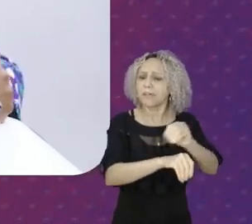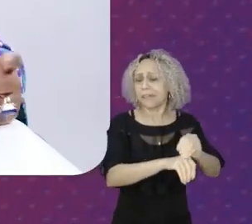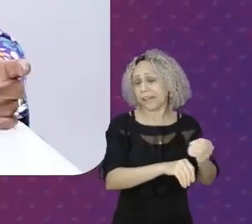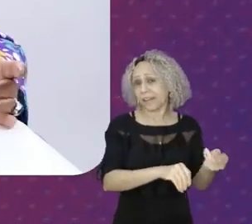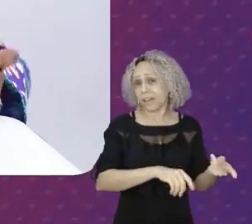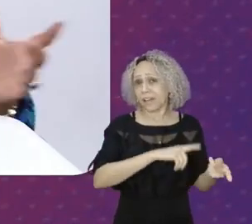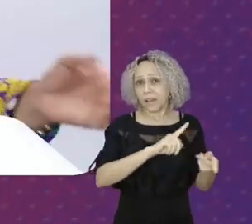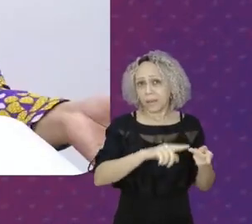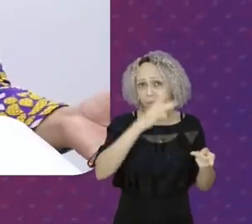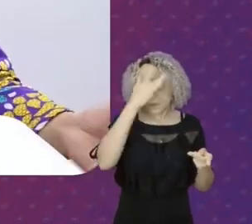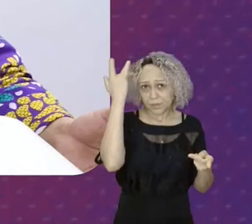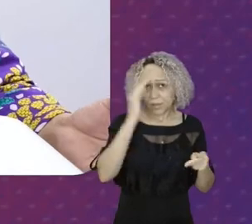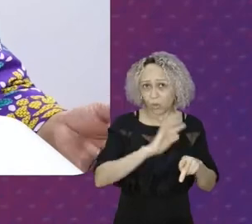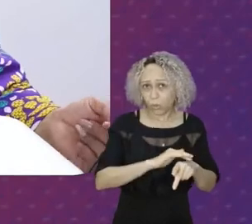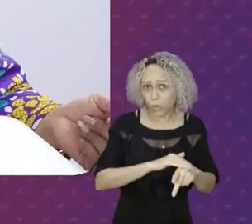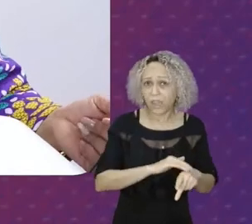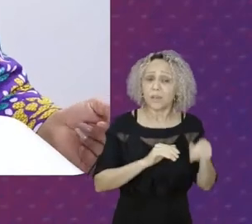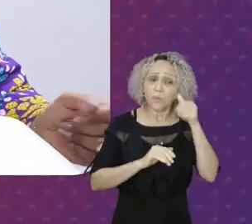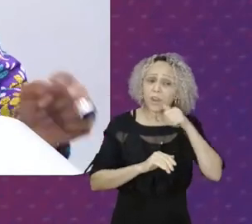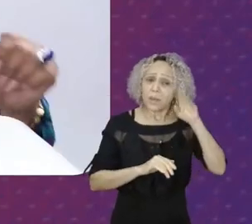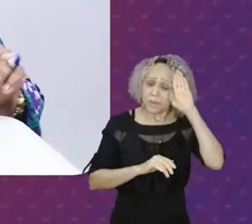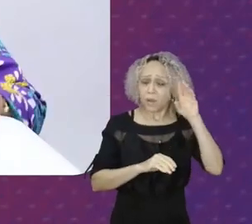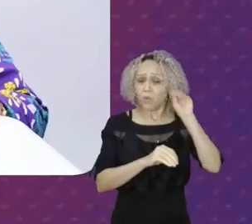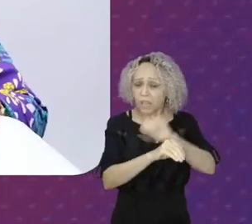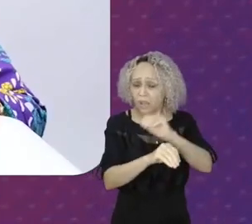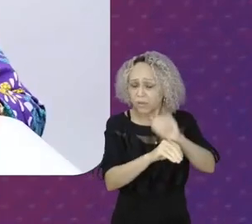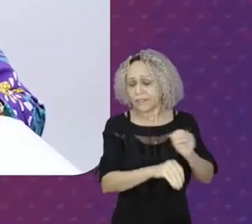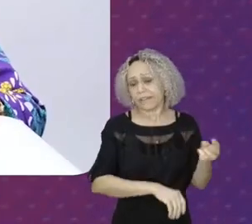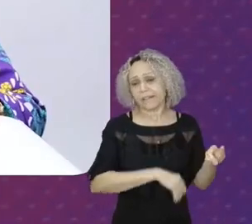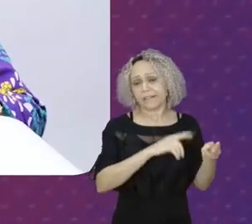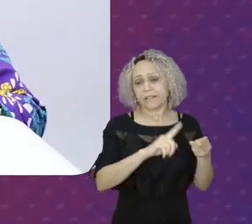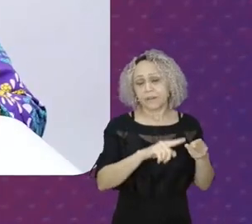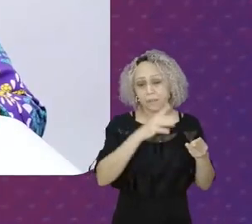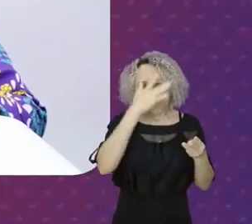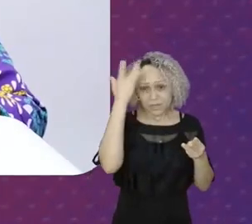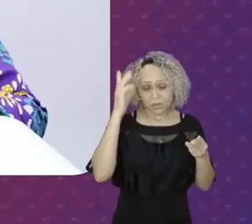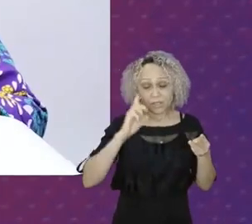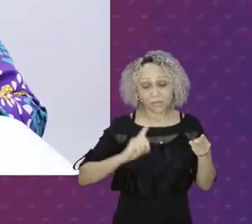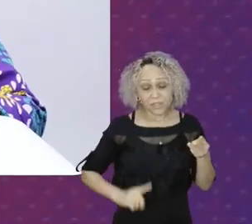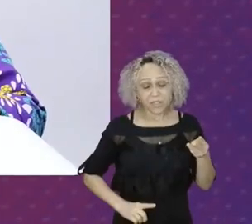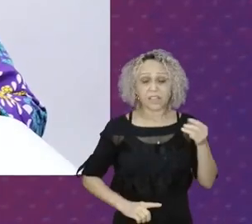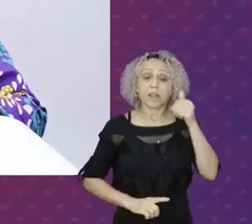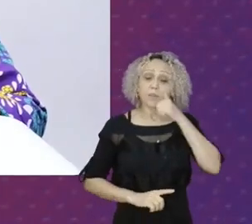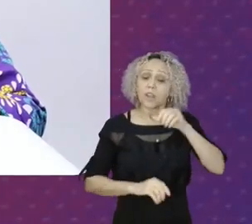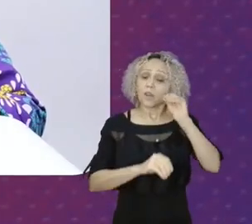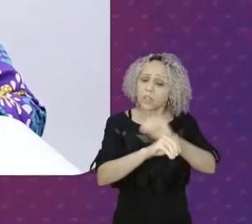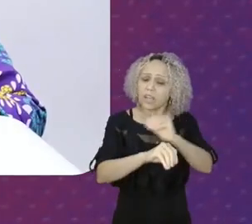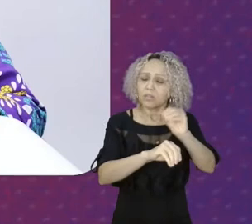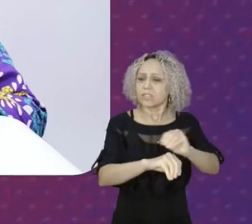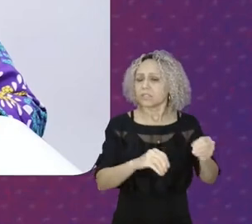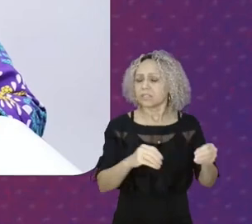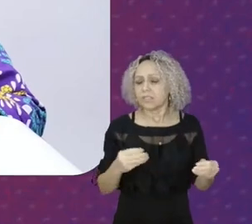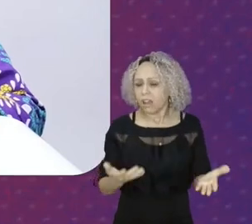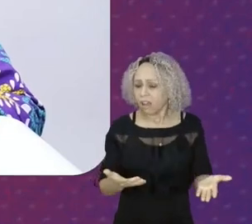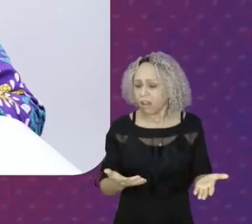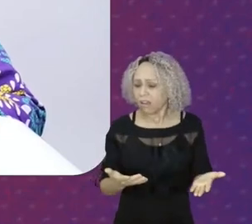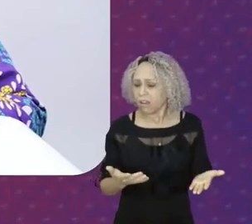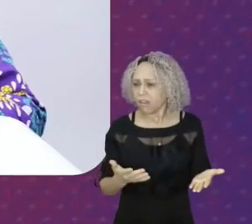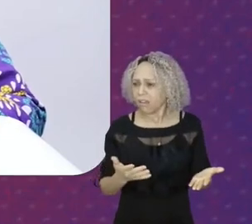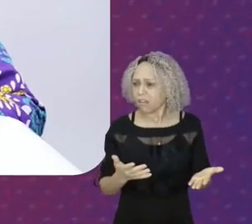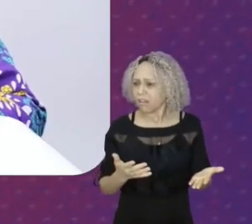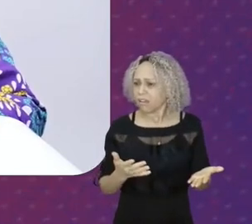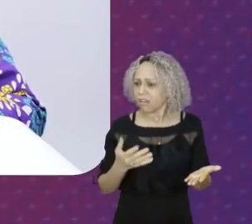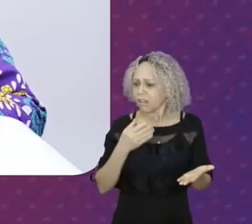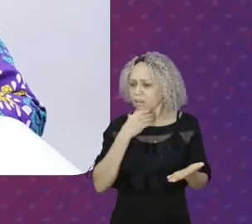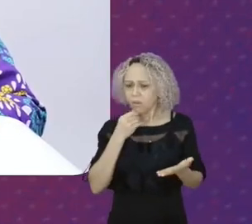com deficiência. Eu recebi agora, recentemente na Câmara, e lá no Rio Grande do Sul